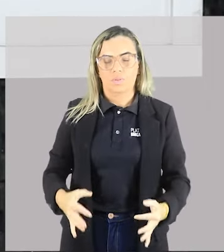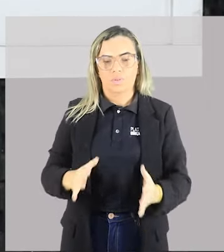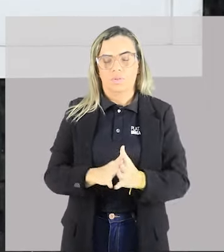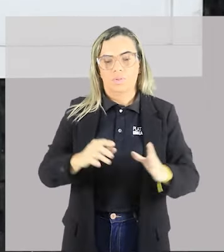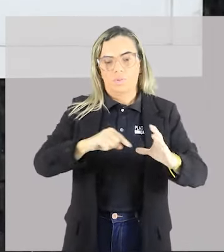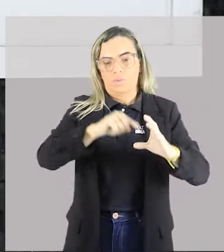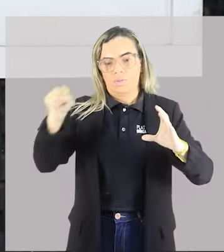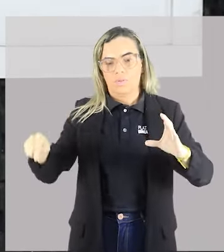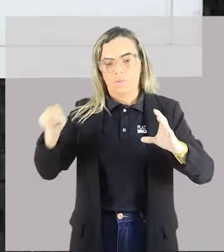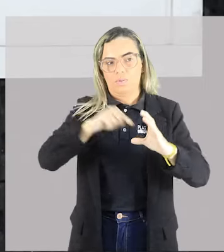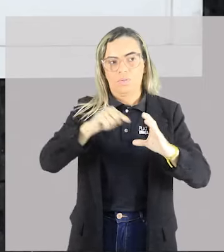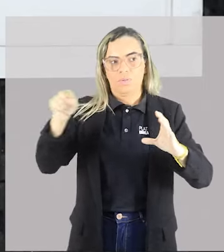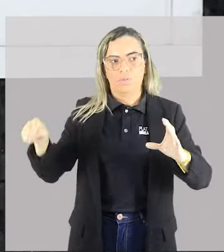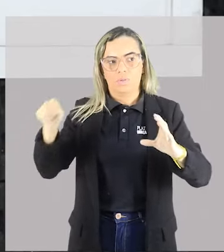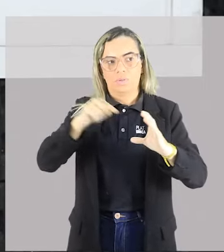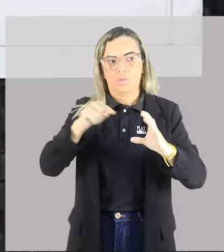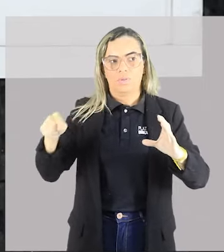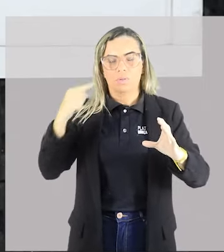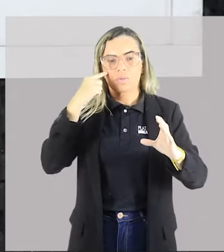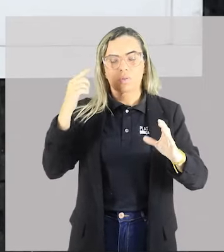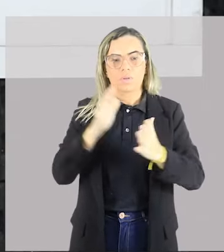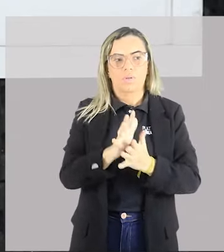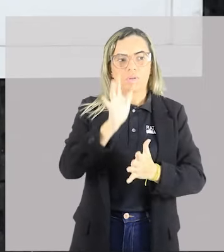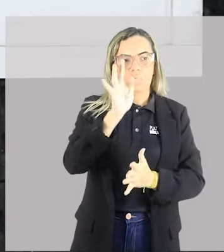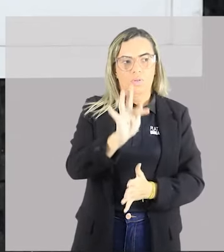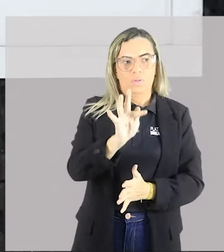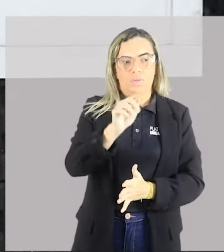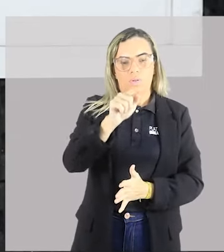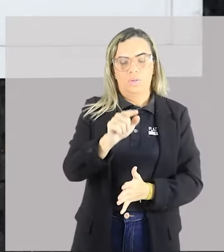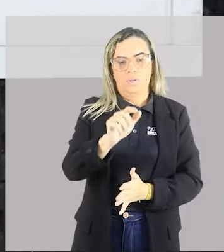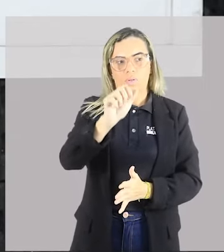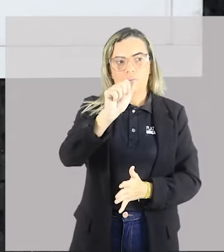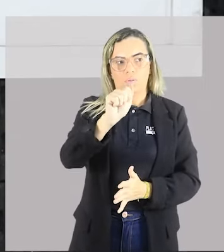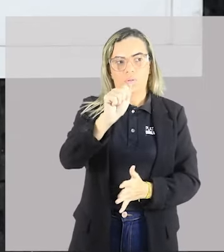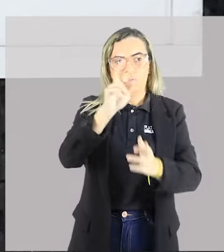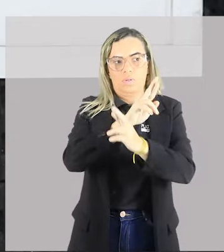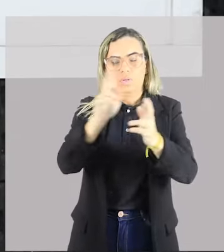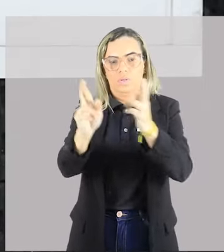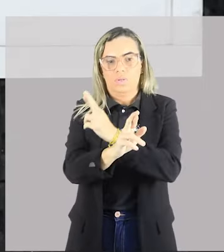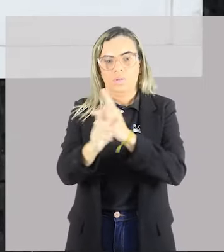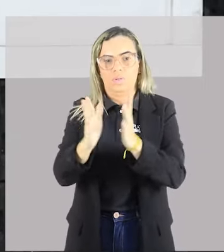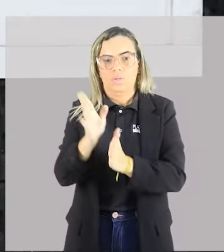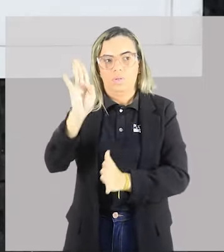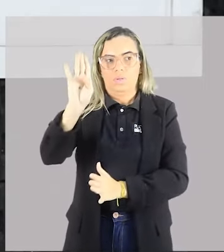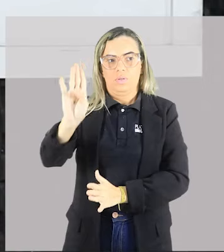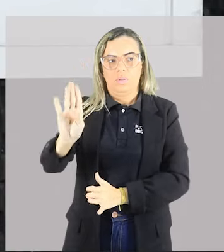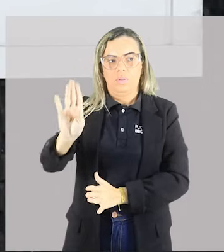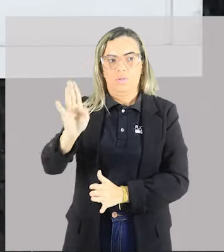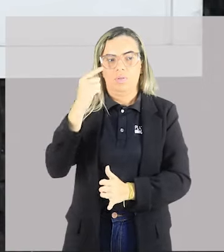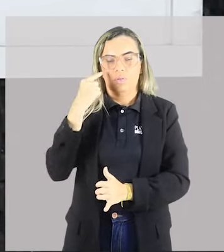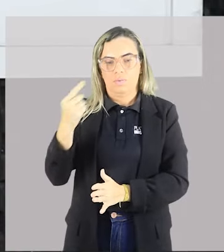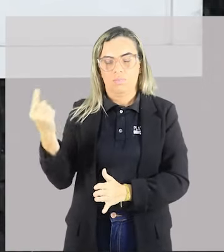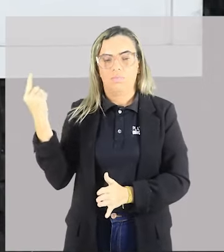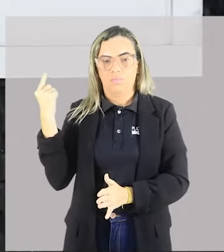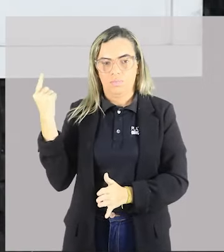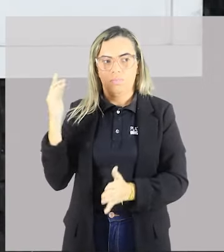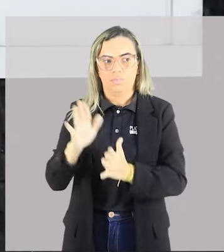de a em b ó anotação F uma função que associa os elementos de a aos elementos de